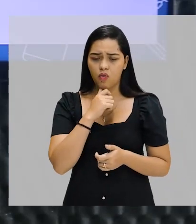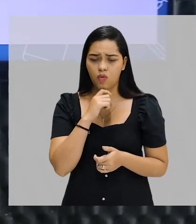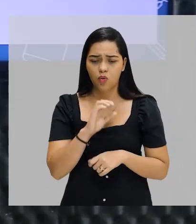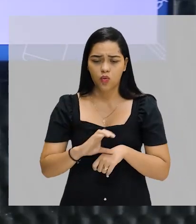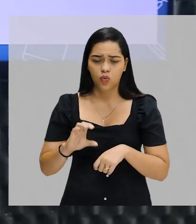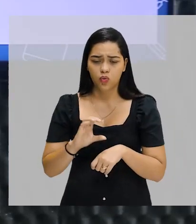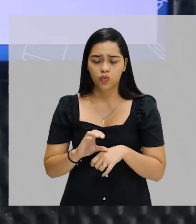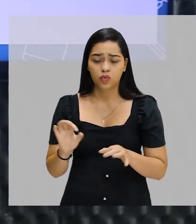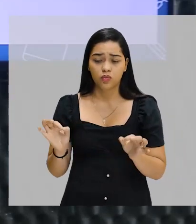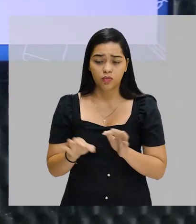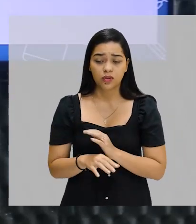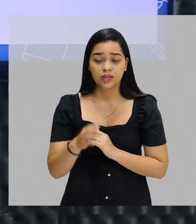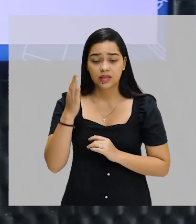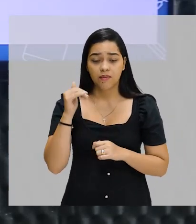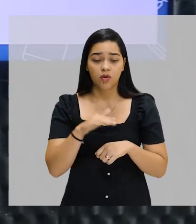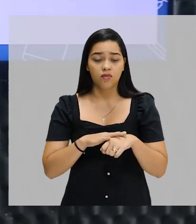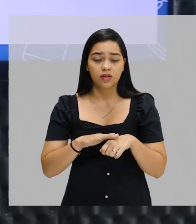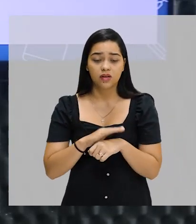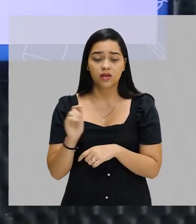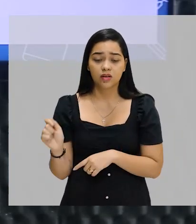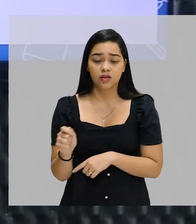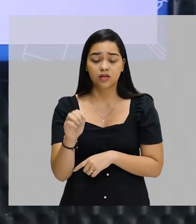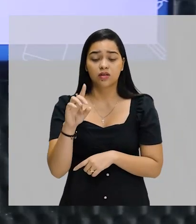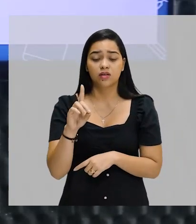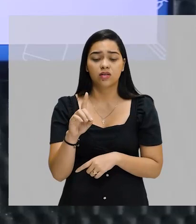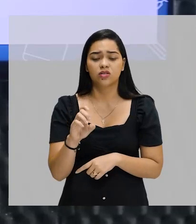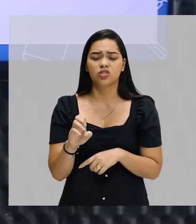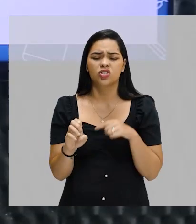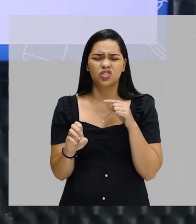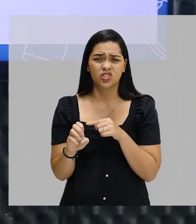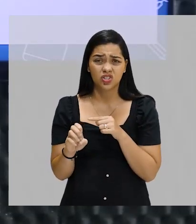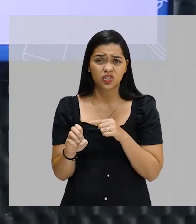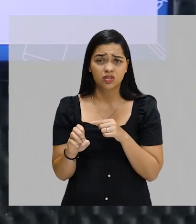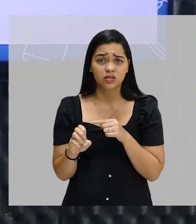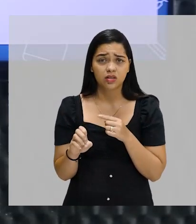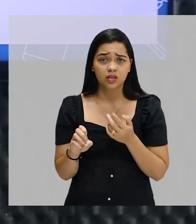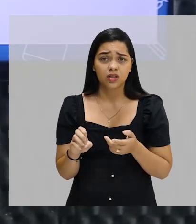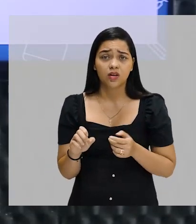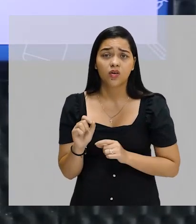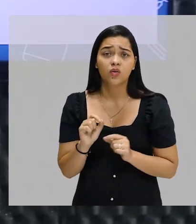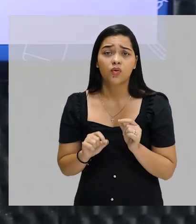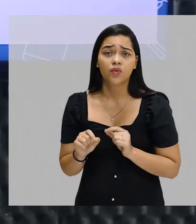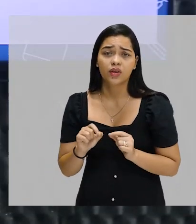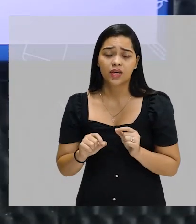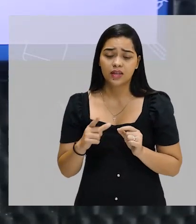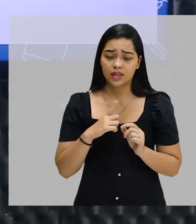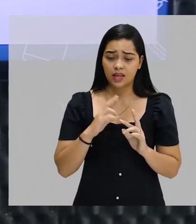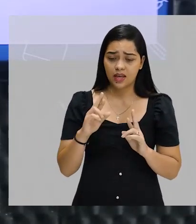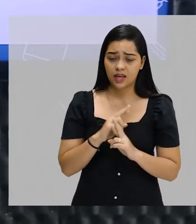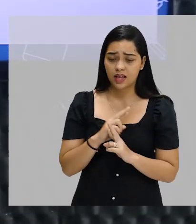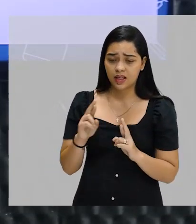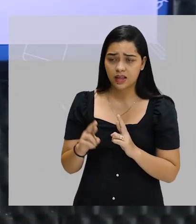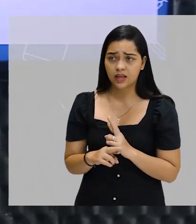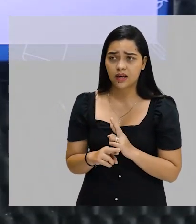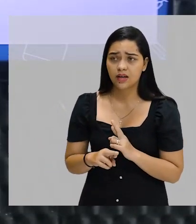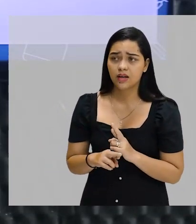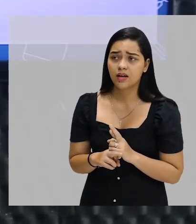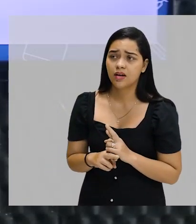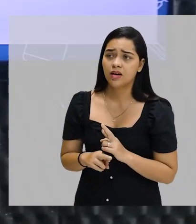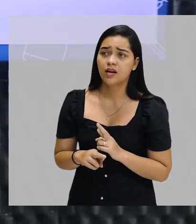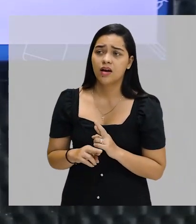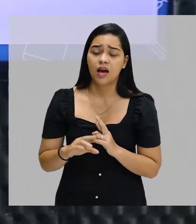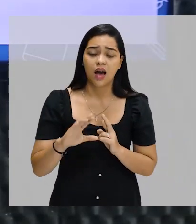completo que saiba conversar com adultos. Esse dia aqui tá em relação ao